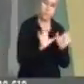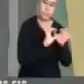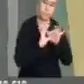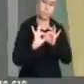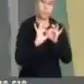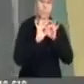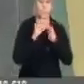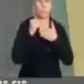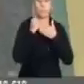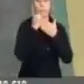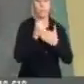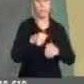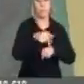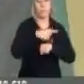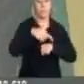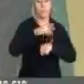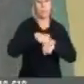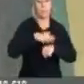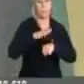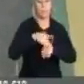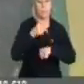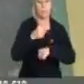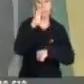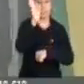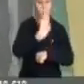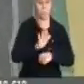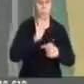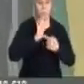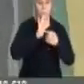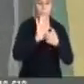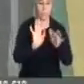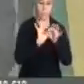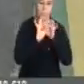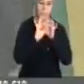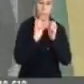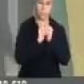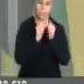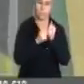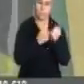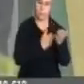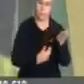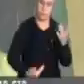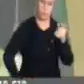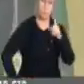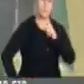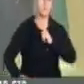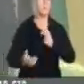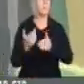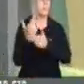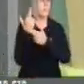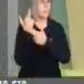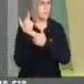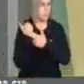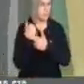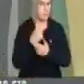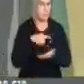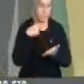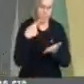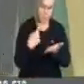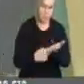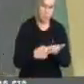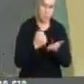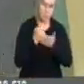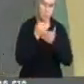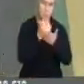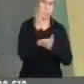prol do Brasil, mostrando a unidade dessa base, mostrando a unidade de um governo que tem responsabilidade, que tem compromisso com o futuro